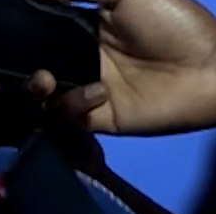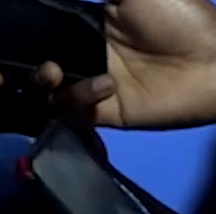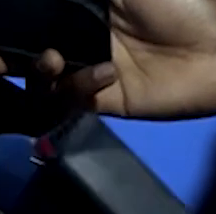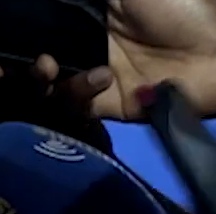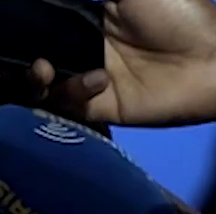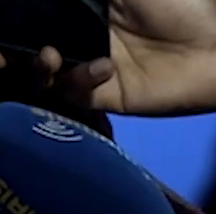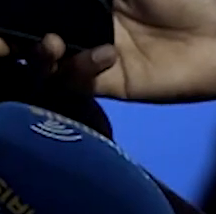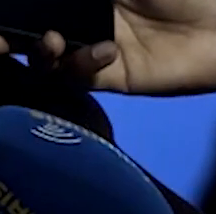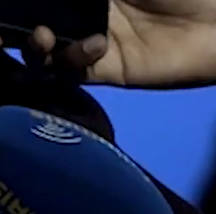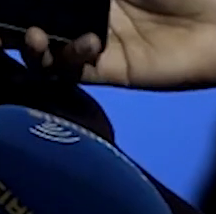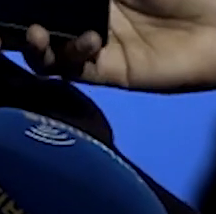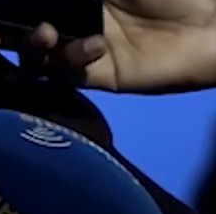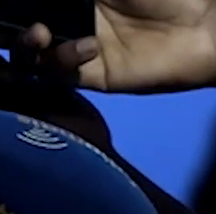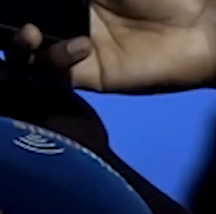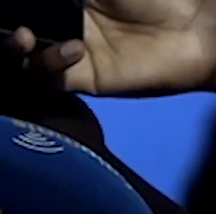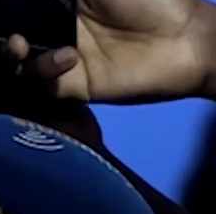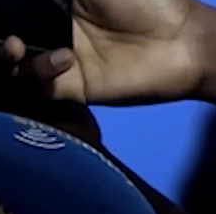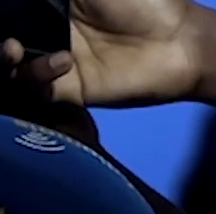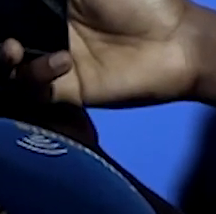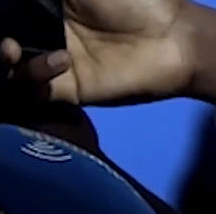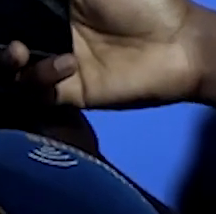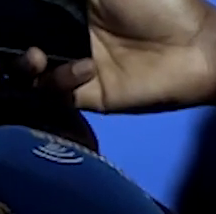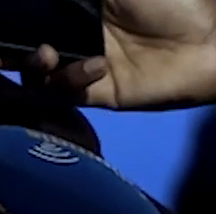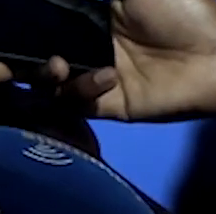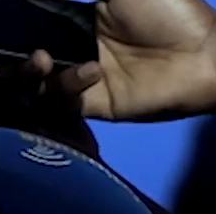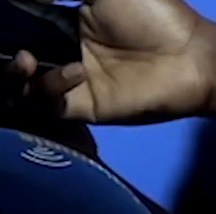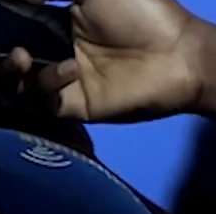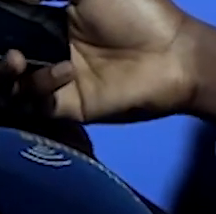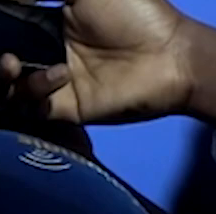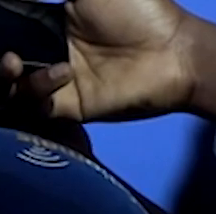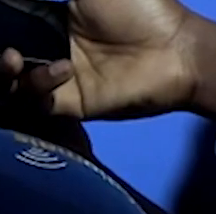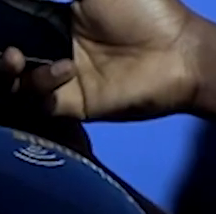banco e da possibilidade que ele tem de ser sustentável